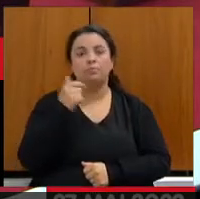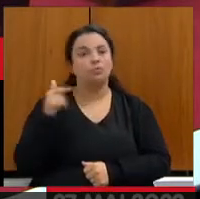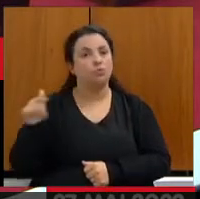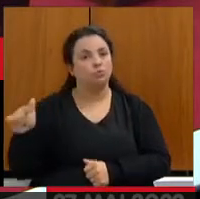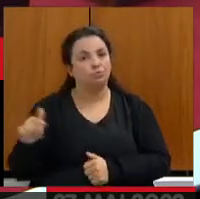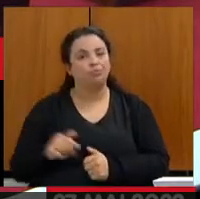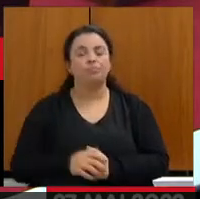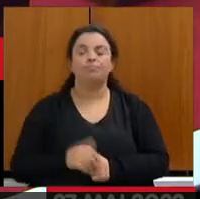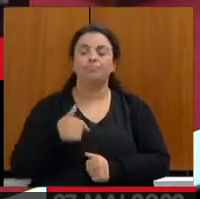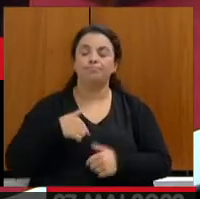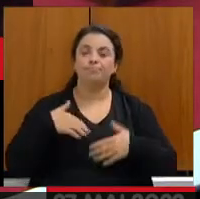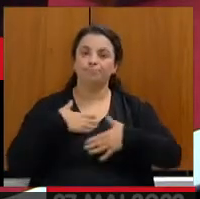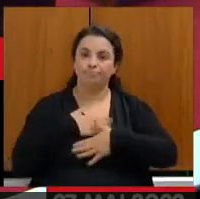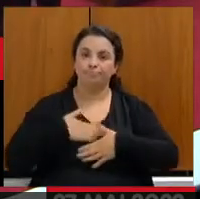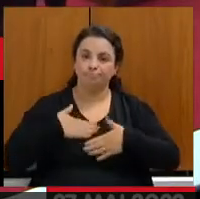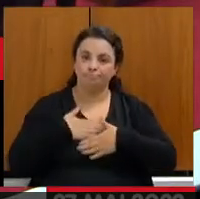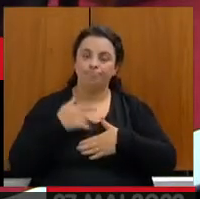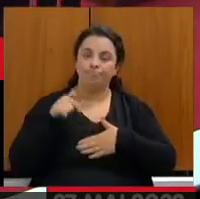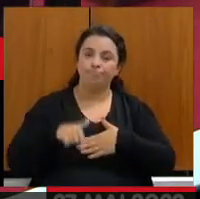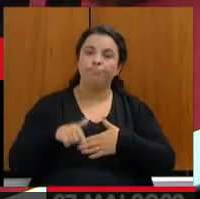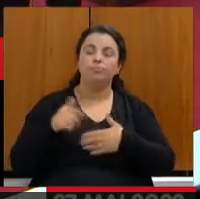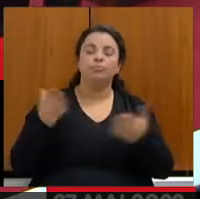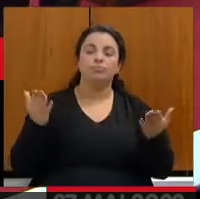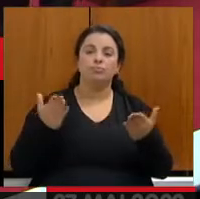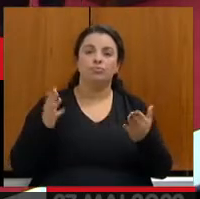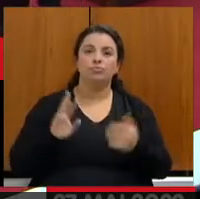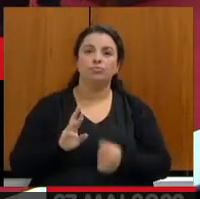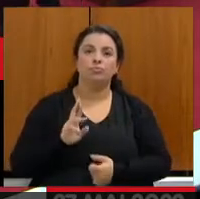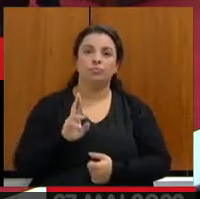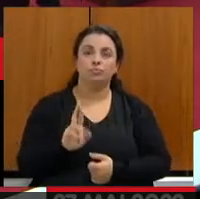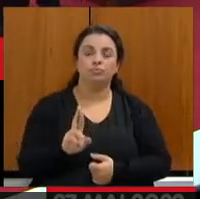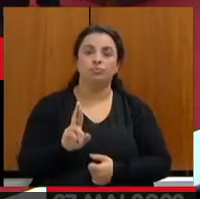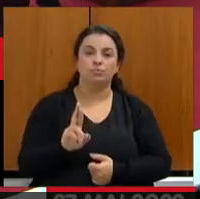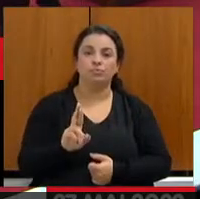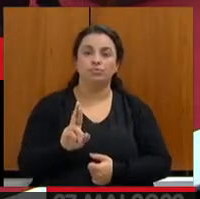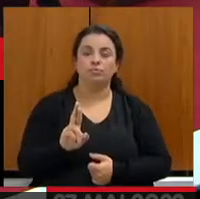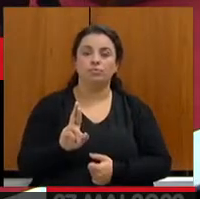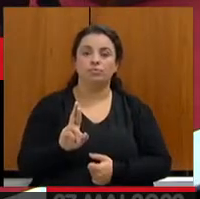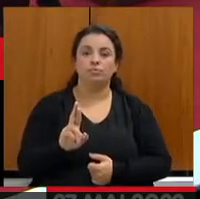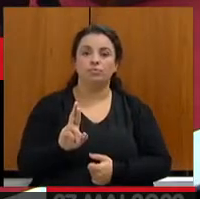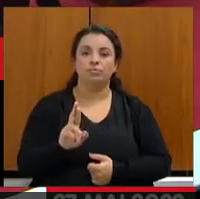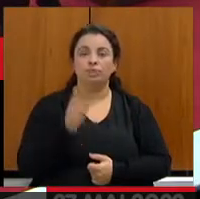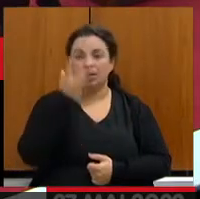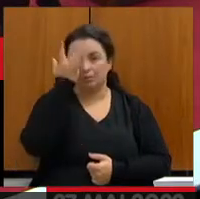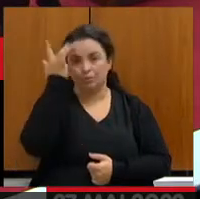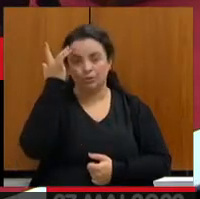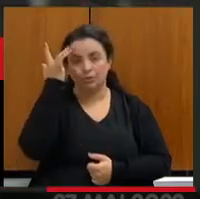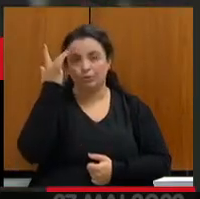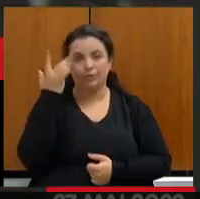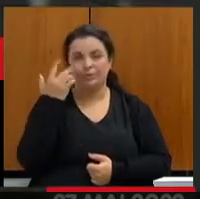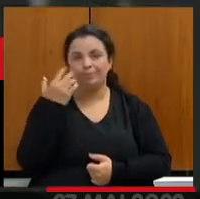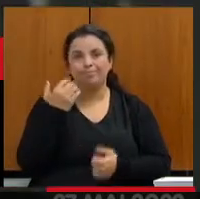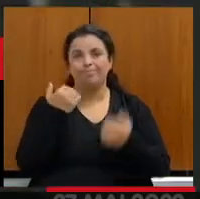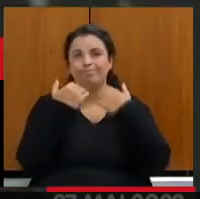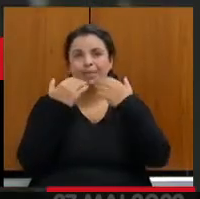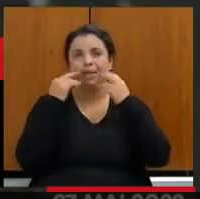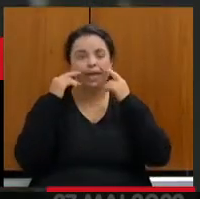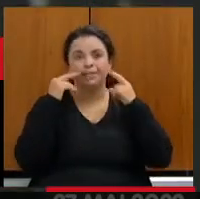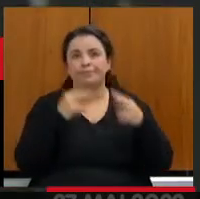hoje representando várias pessoas que perante aos olhos de muitos né se torna as pessoas invisíveis